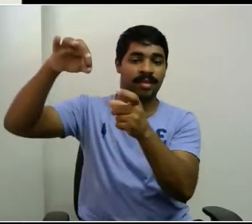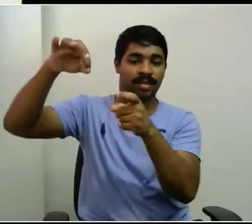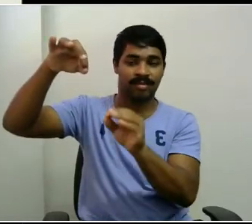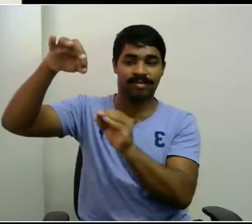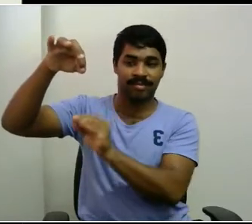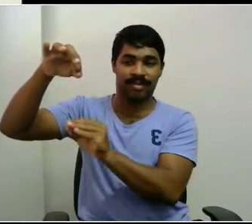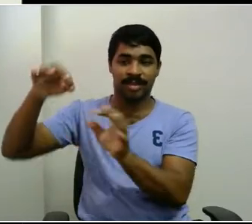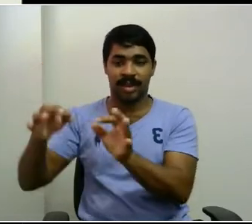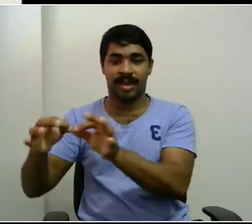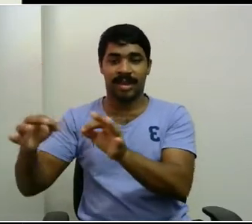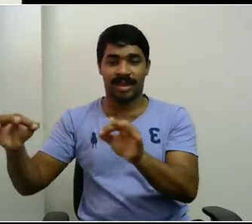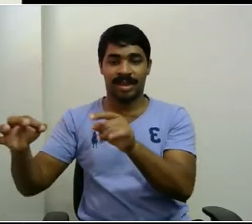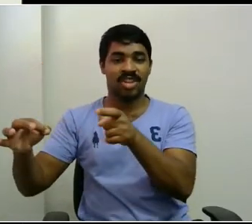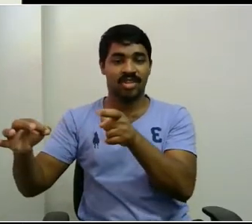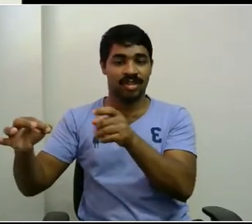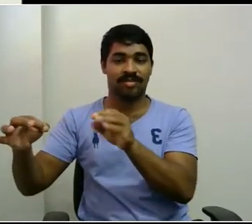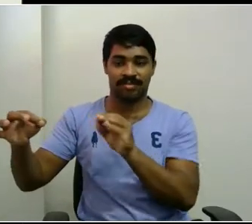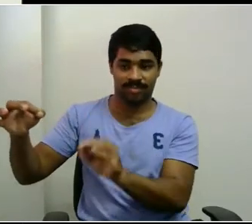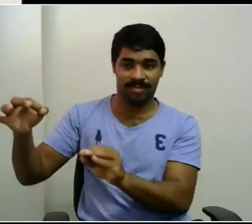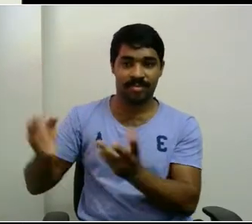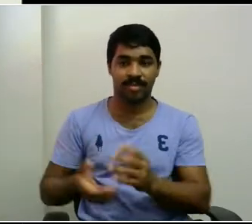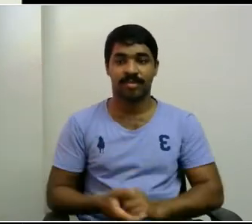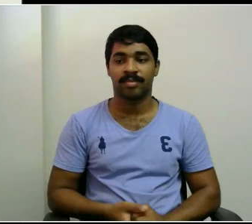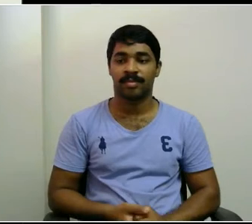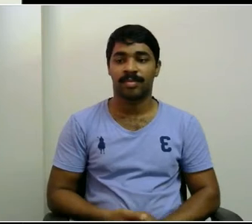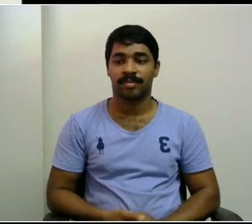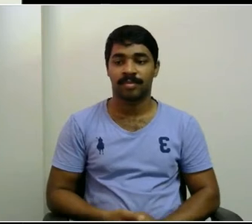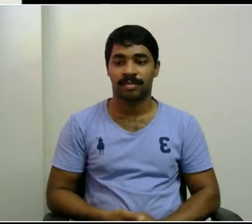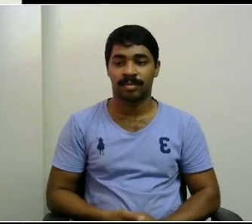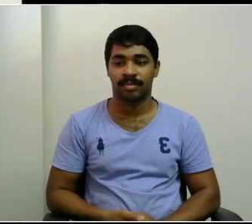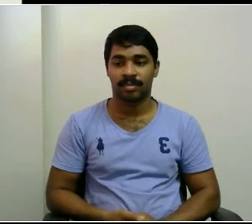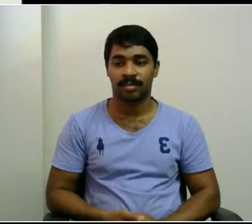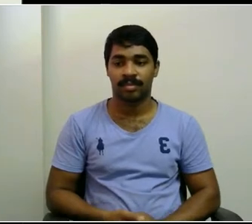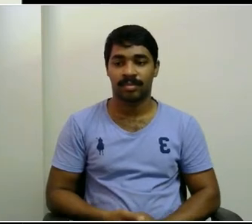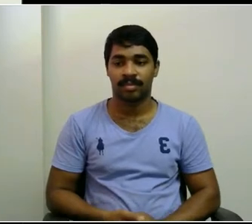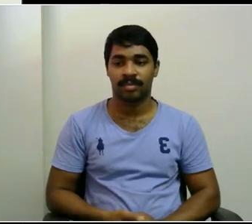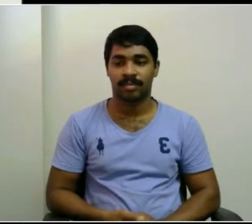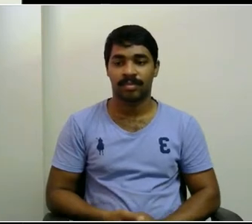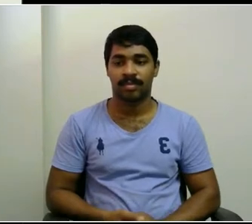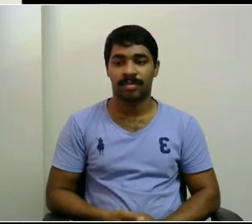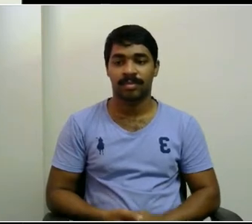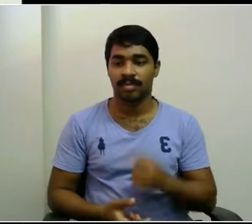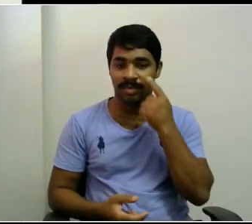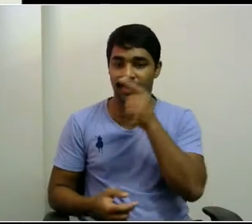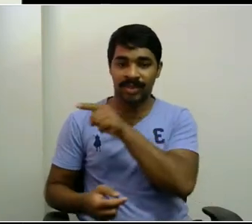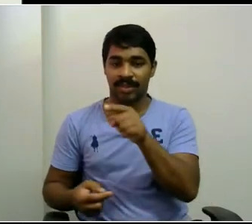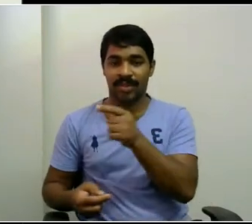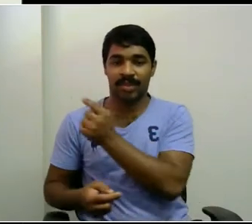e esse outro lado x, tá? Então esse perímetro aqui, ó, ele vale 4x mais x vale